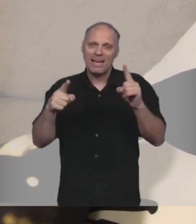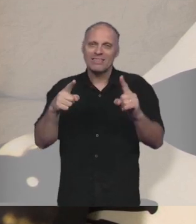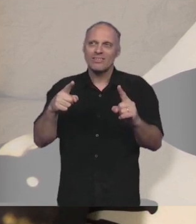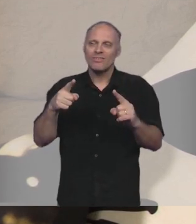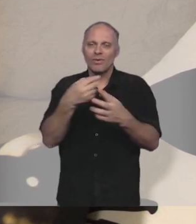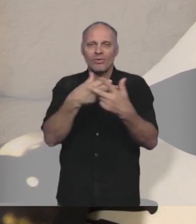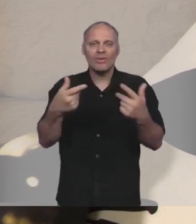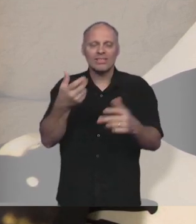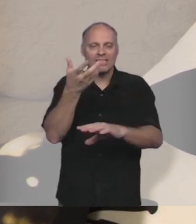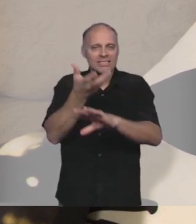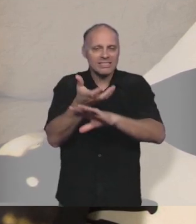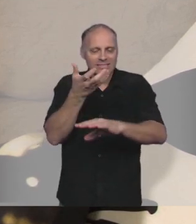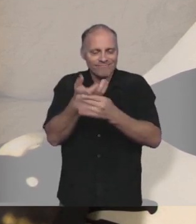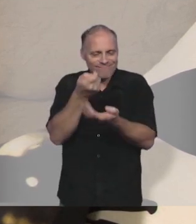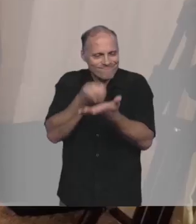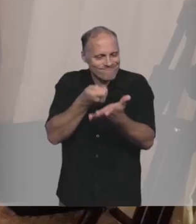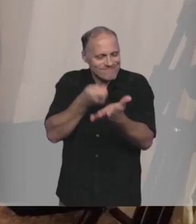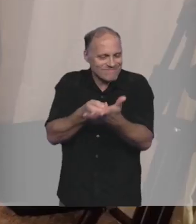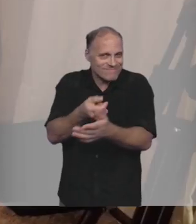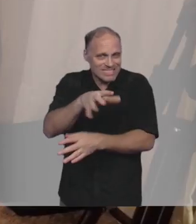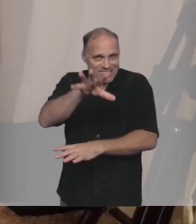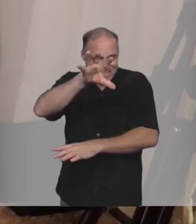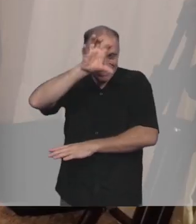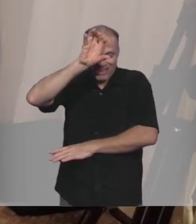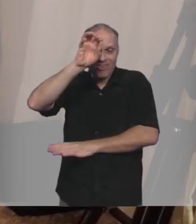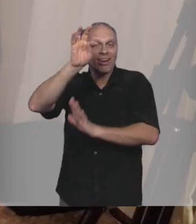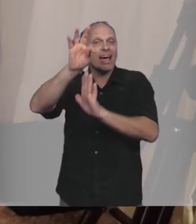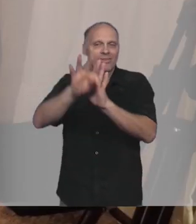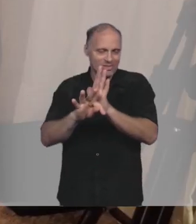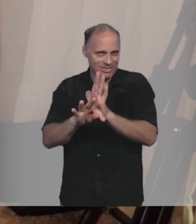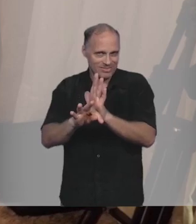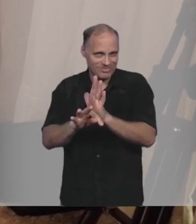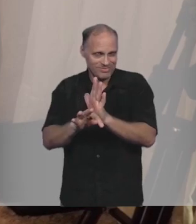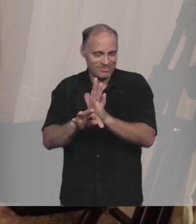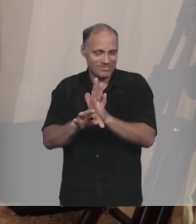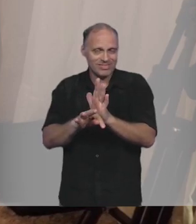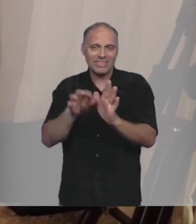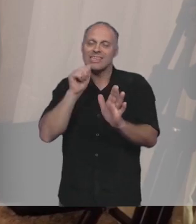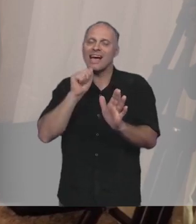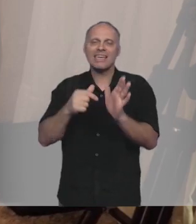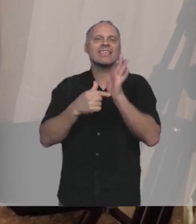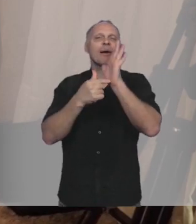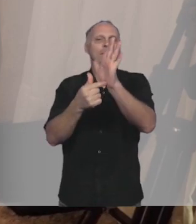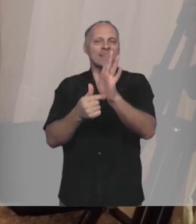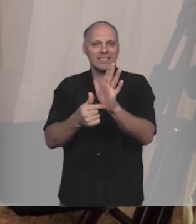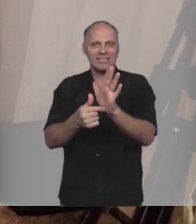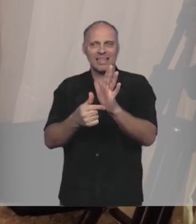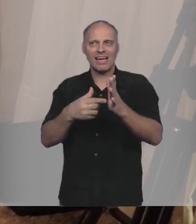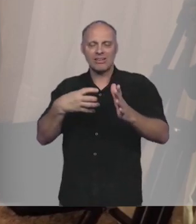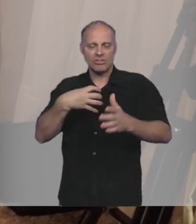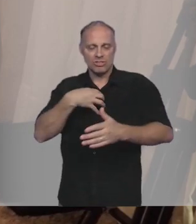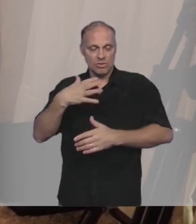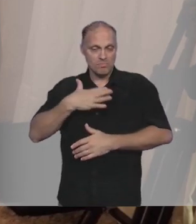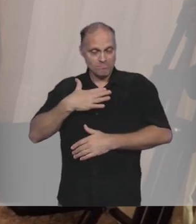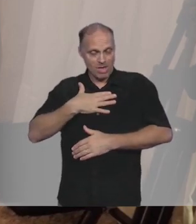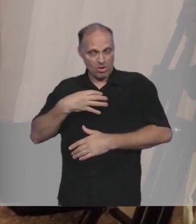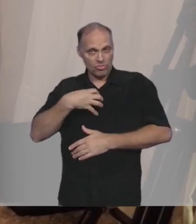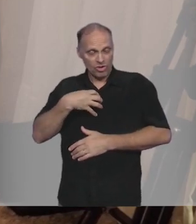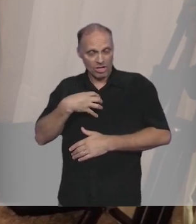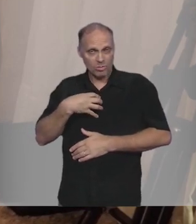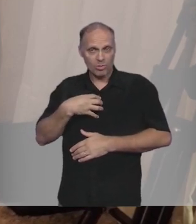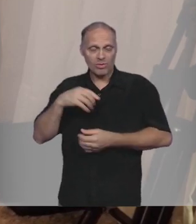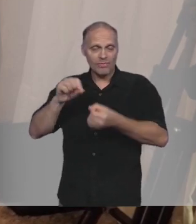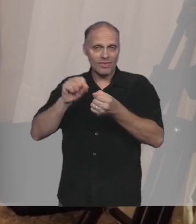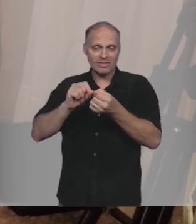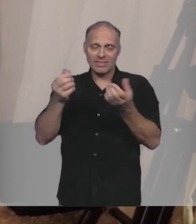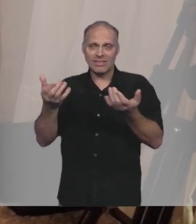de disciplina, né? Decorar aquele texto, e de minha parte foi um ato assim de, não